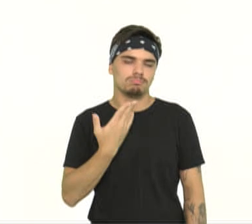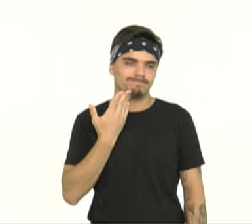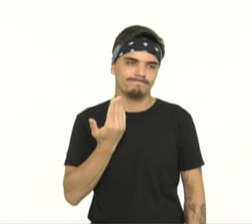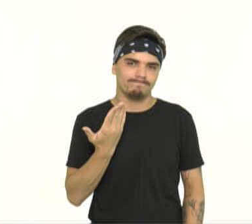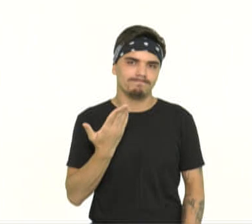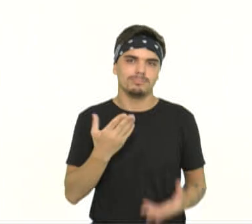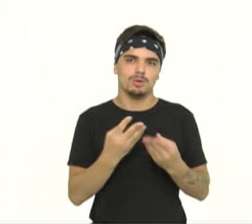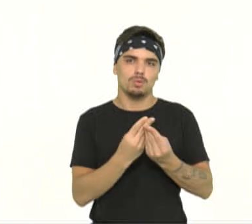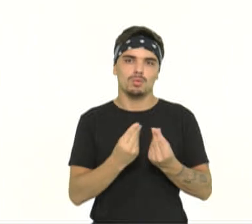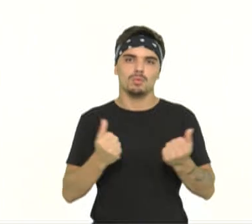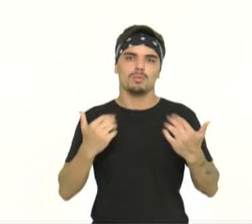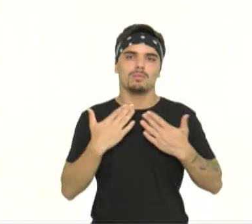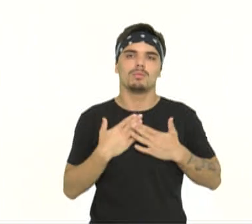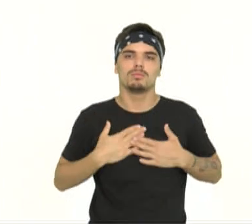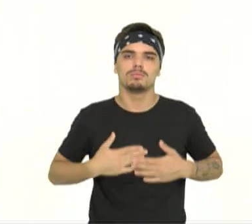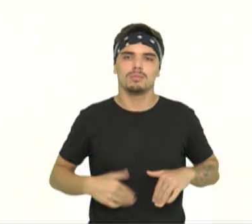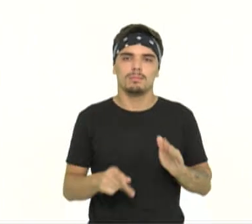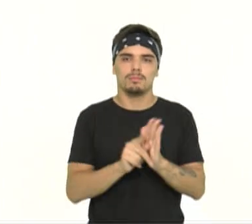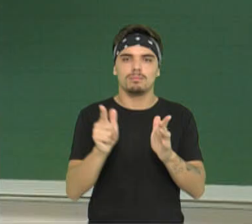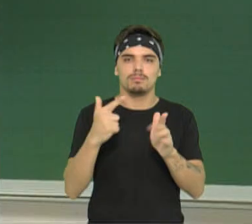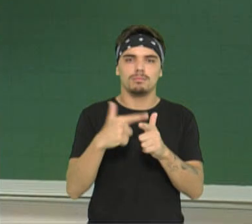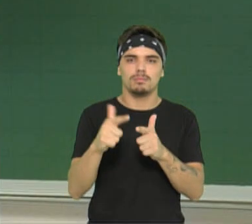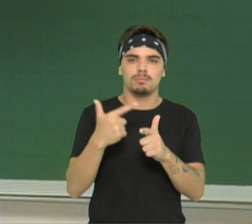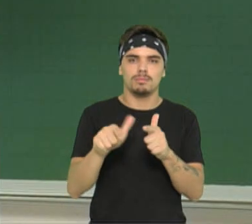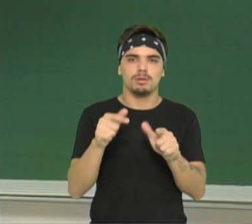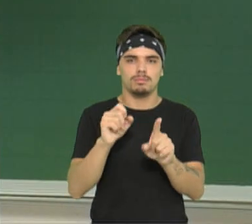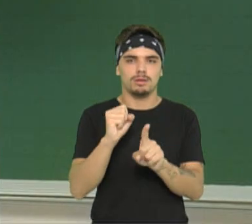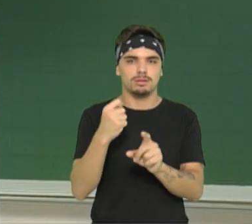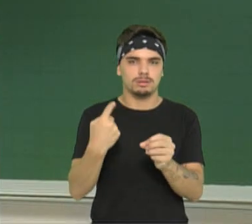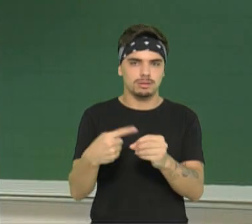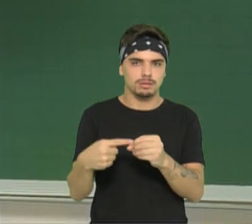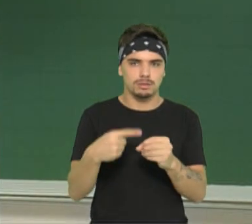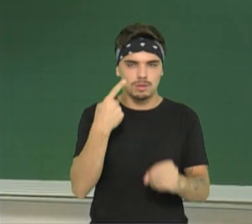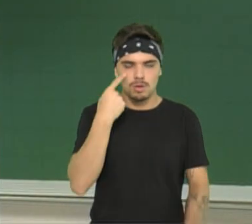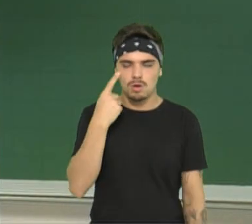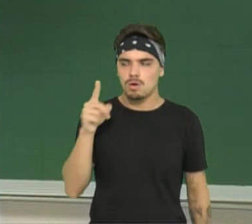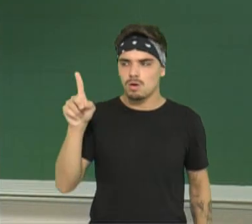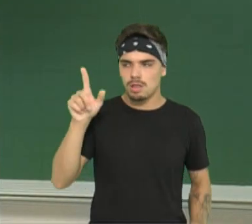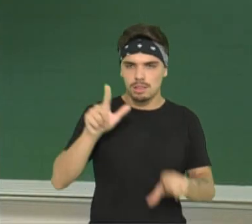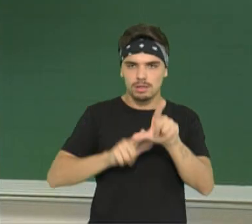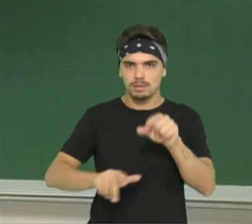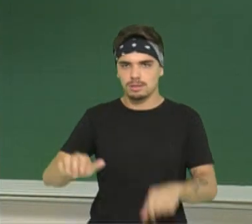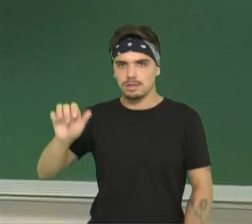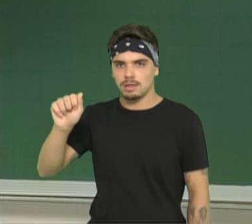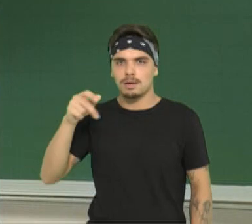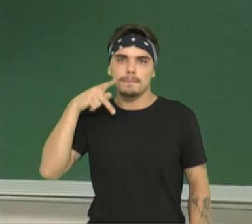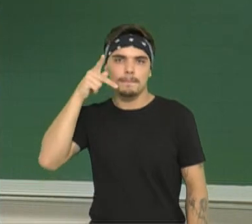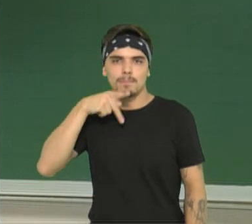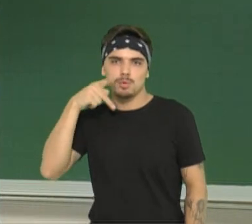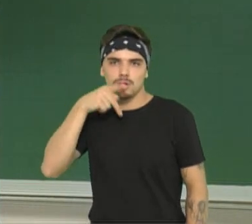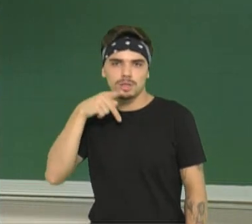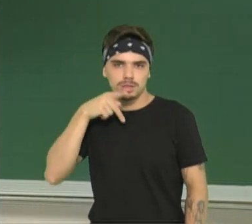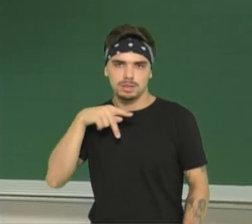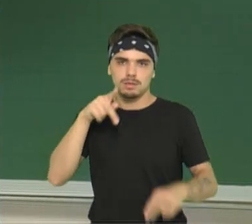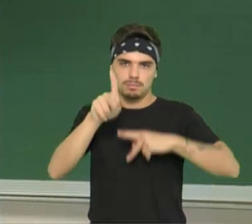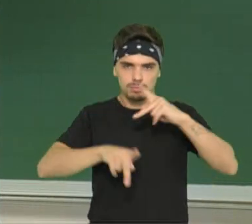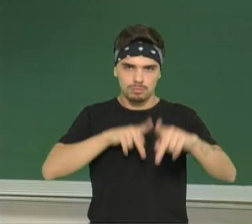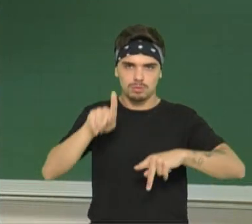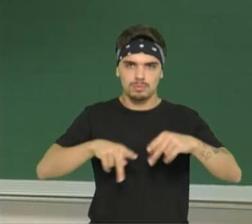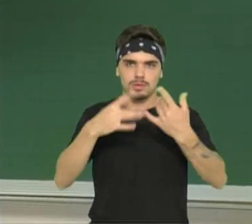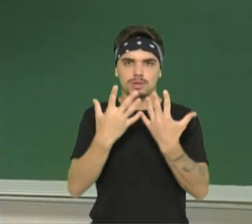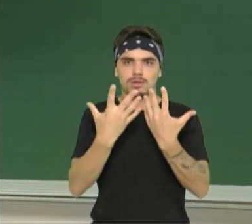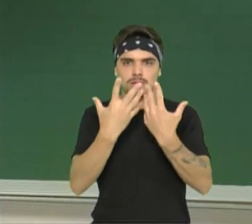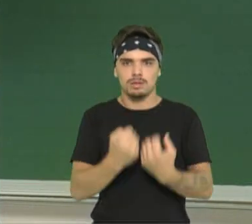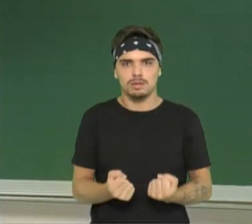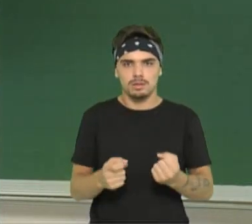para amenizar os problemas urbanos. Quando a gente olha para a letra A, políticas públicas que considerassem a evolução